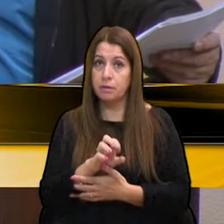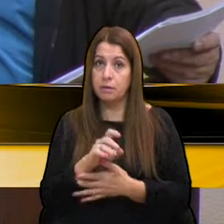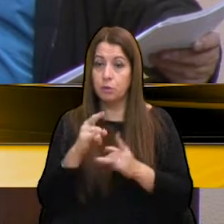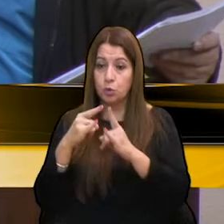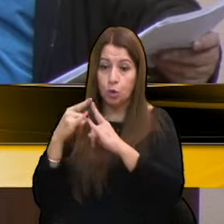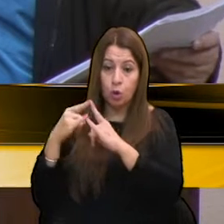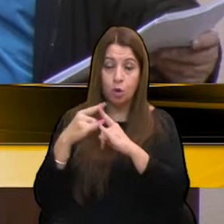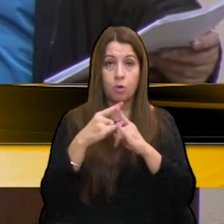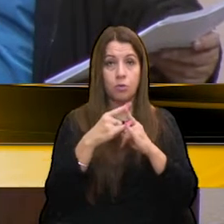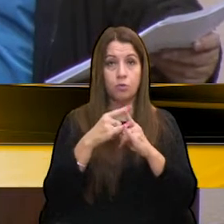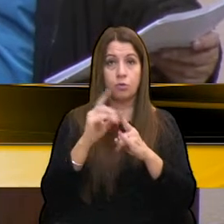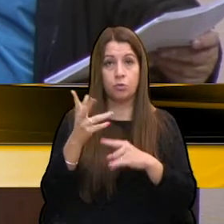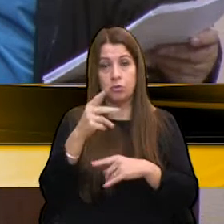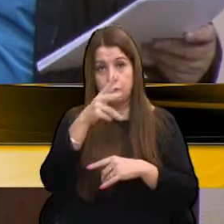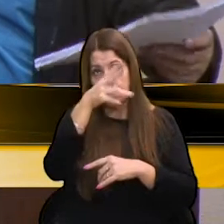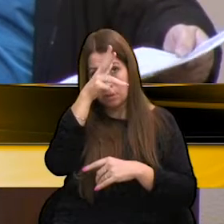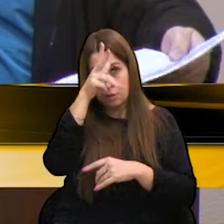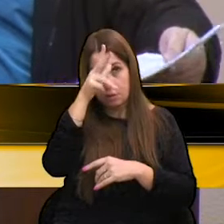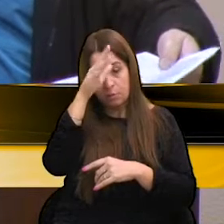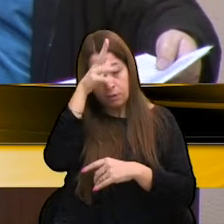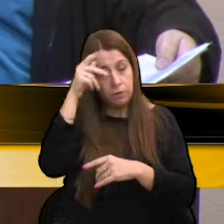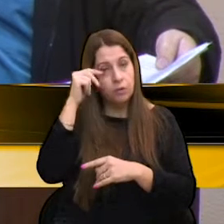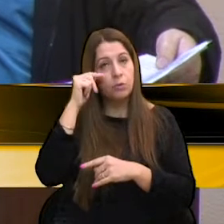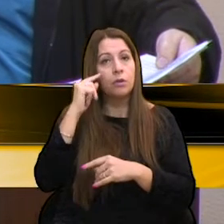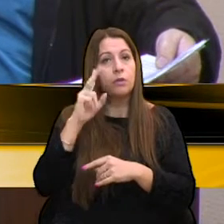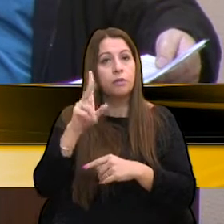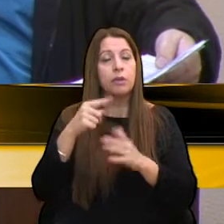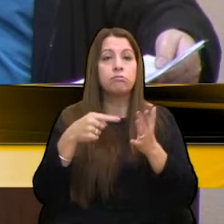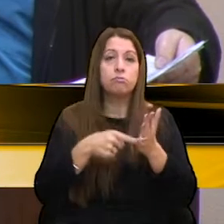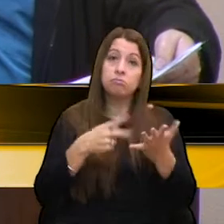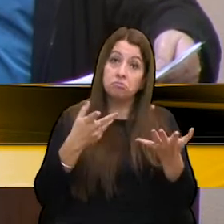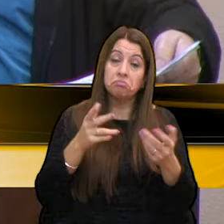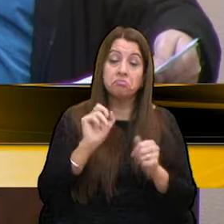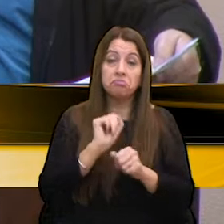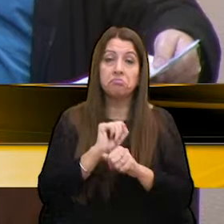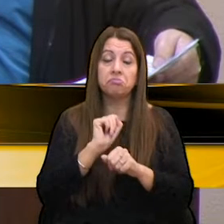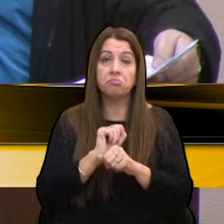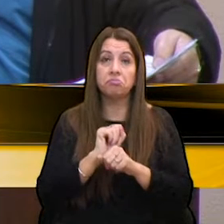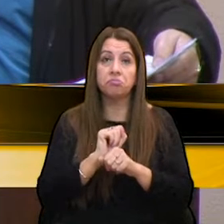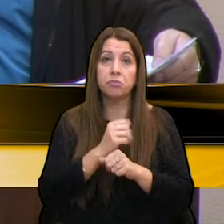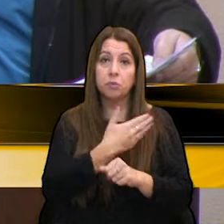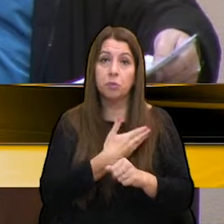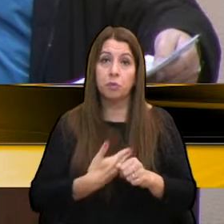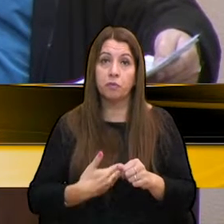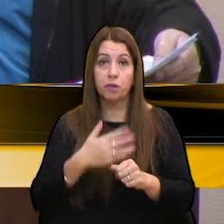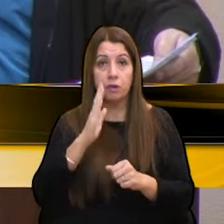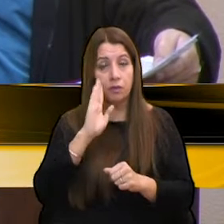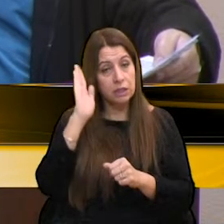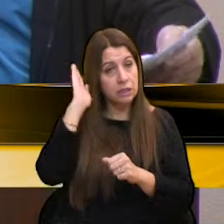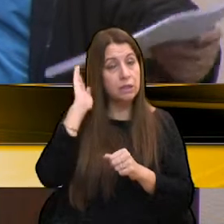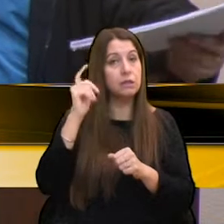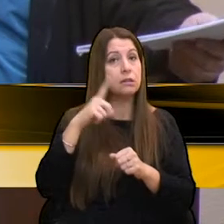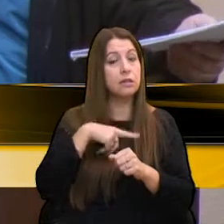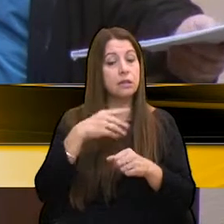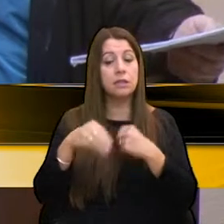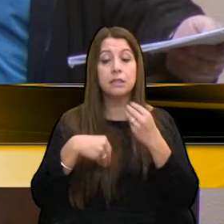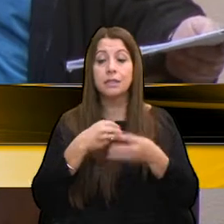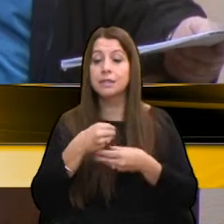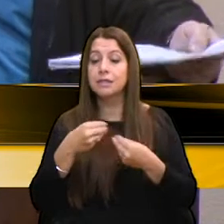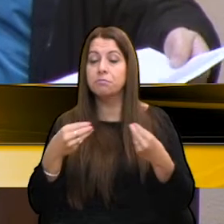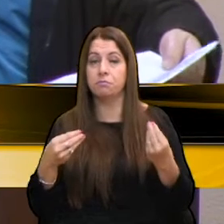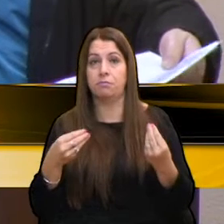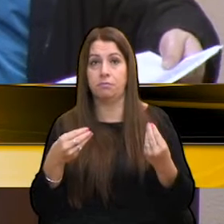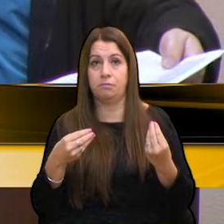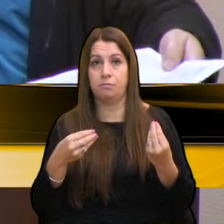da administração municipal. Então, nesse sentido, fica aqui a denúncia. Espero que o governo Daniel Guerra tenha a sensibilidade,